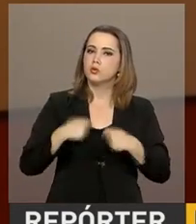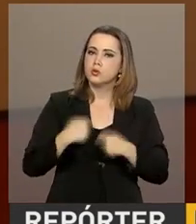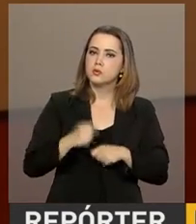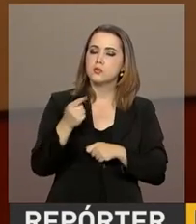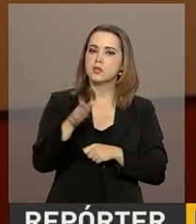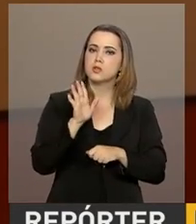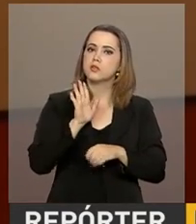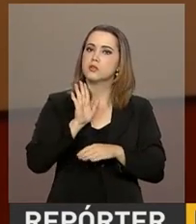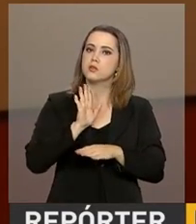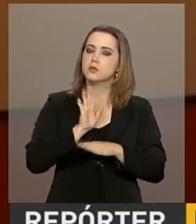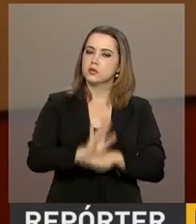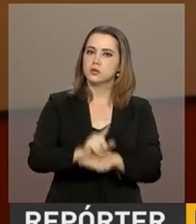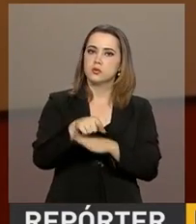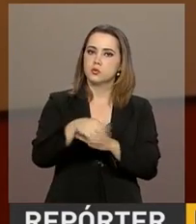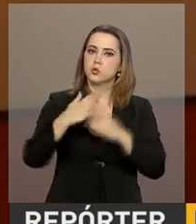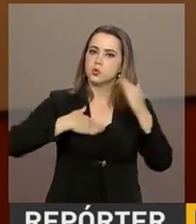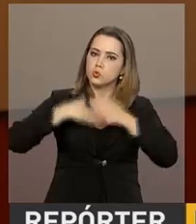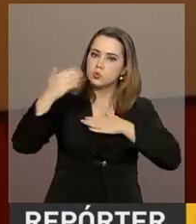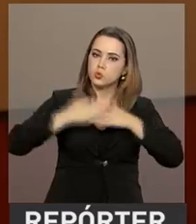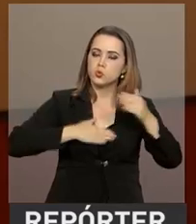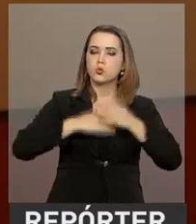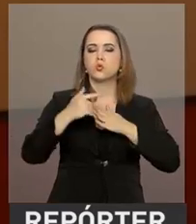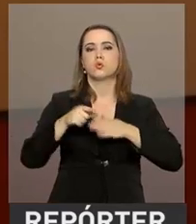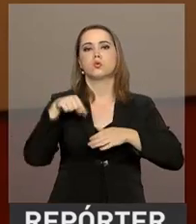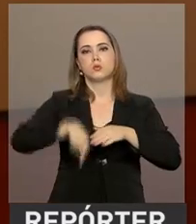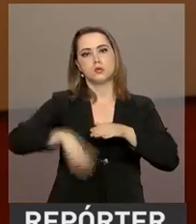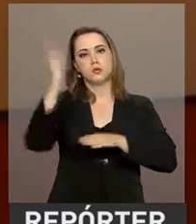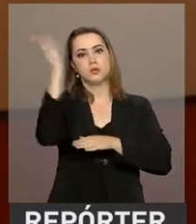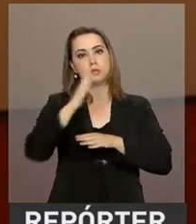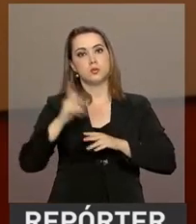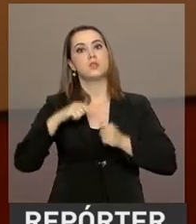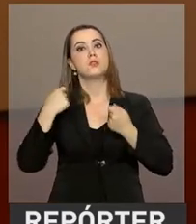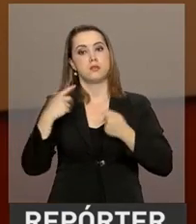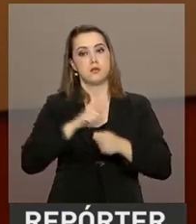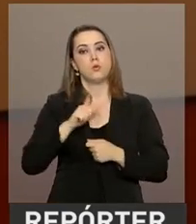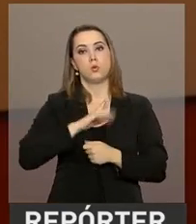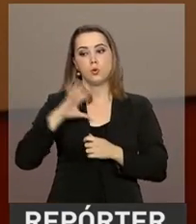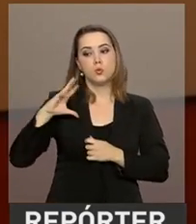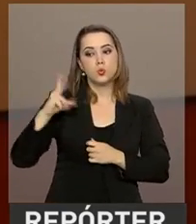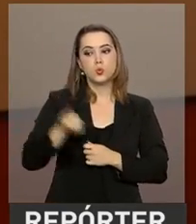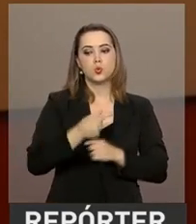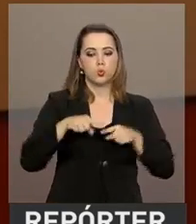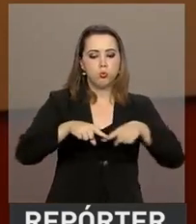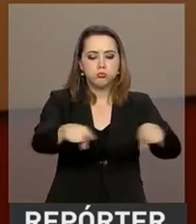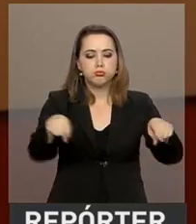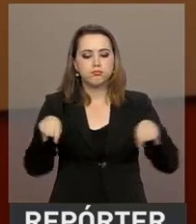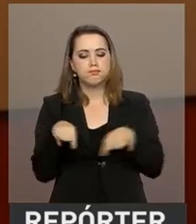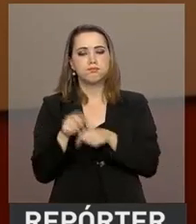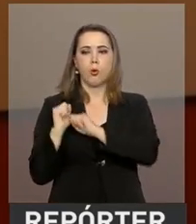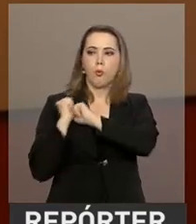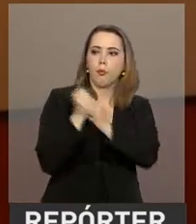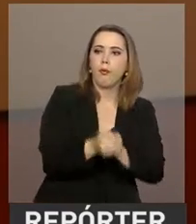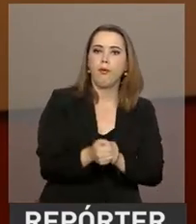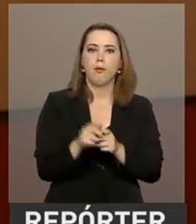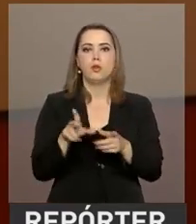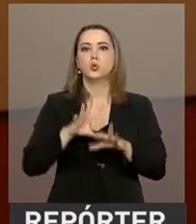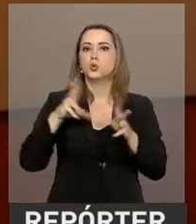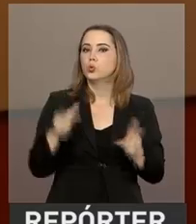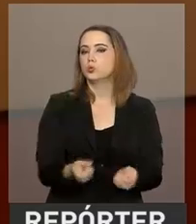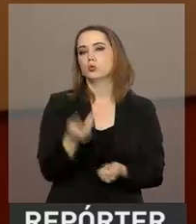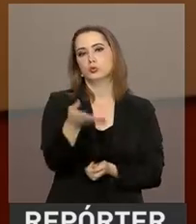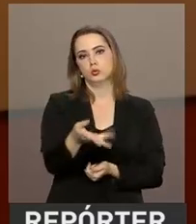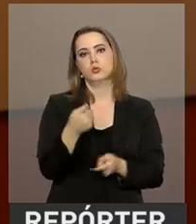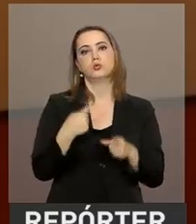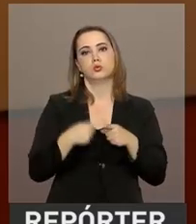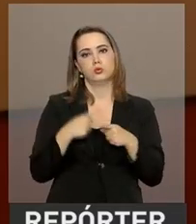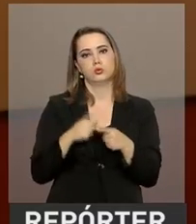a gente fez alguns treinos lá no CEFAM e a gente tinha toda a estrutura. Estrutura, tatame para joga-joga, tinha estrutura